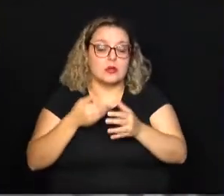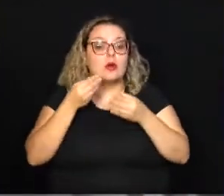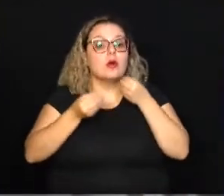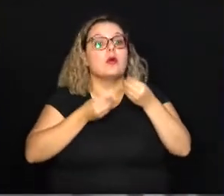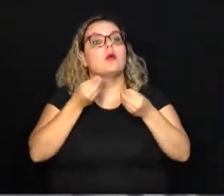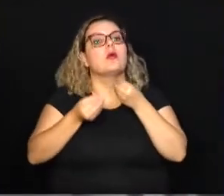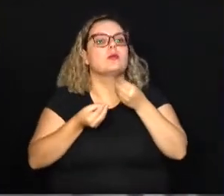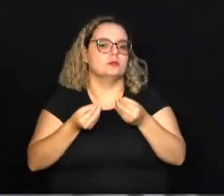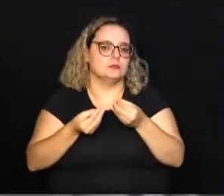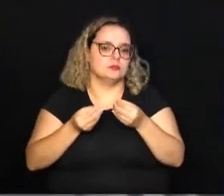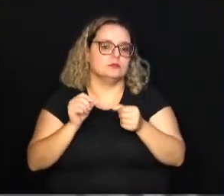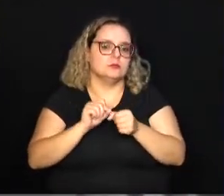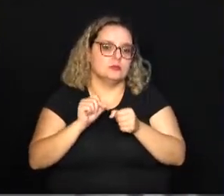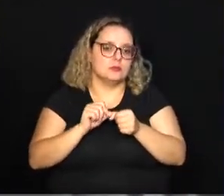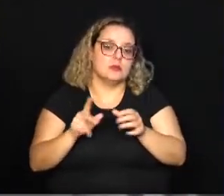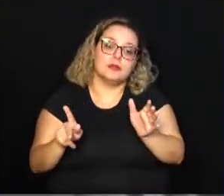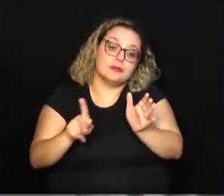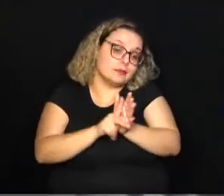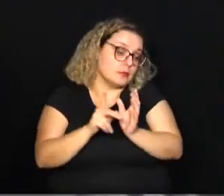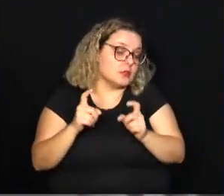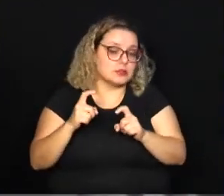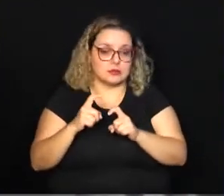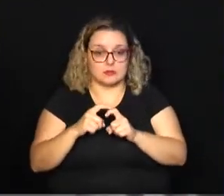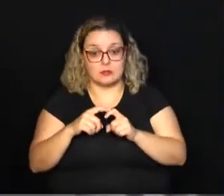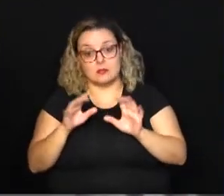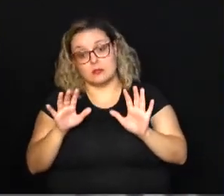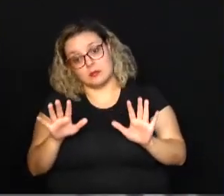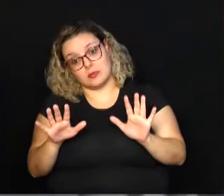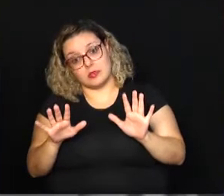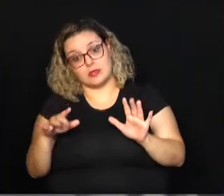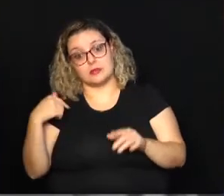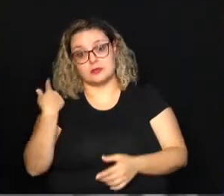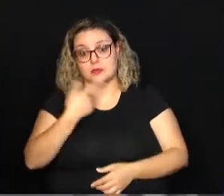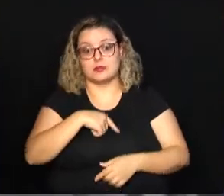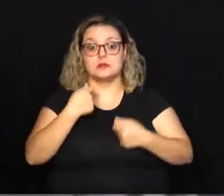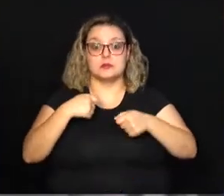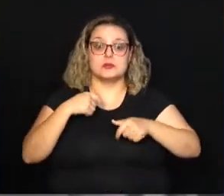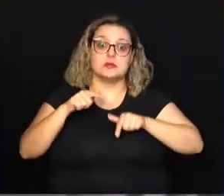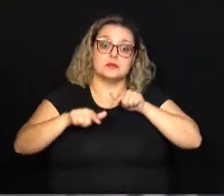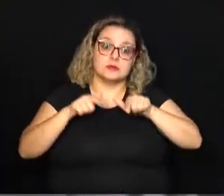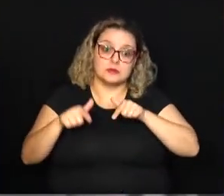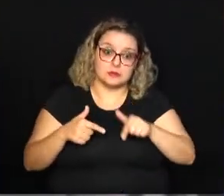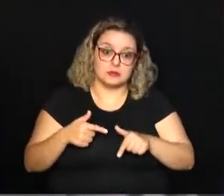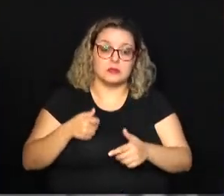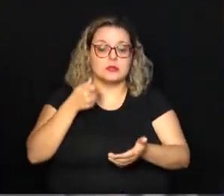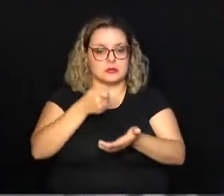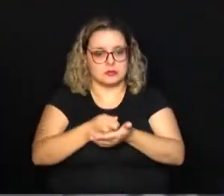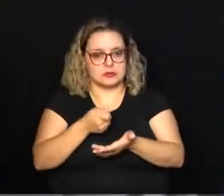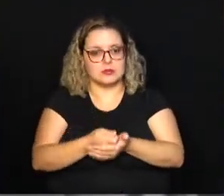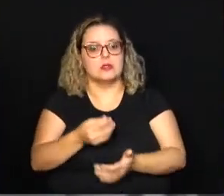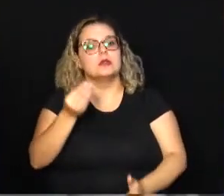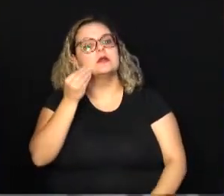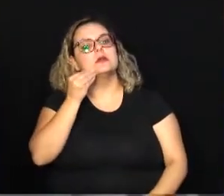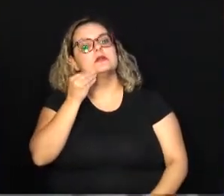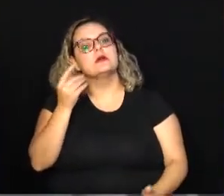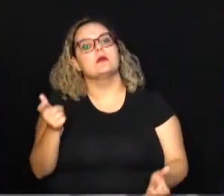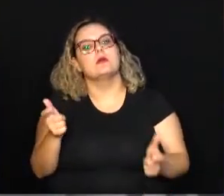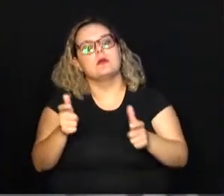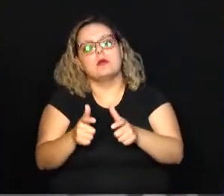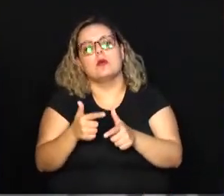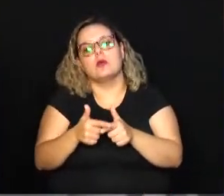faz parte da medicina, mas a gente tem que trabalhar com o que tem. Então, eu te garanto, nós estamos tentando minimizar isso,